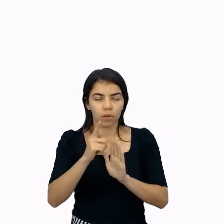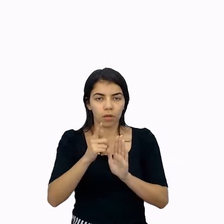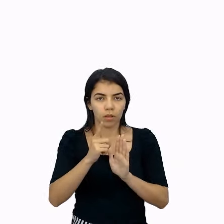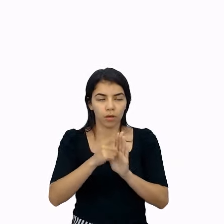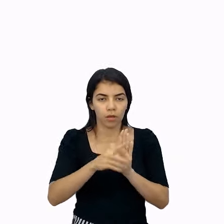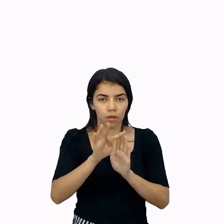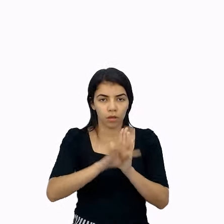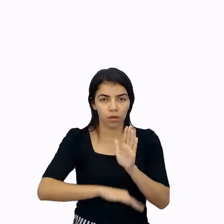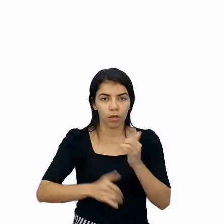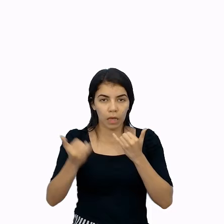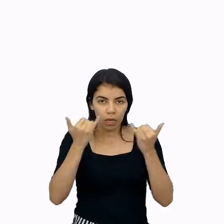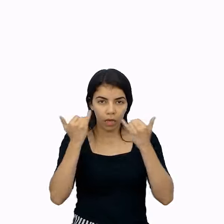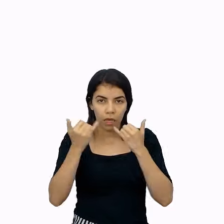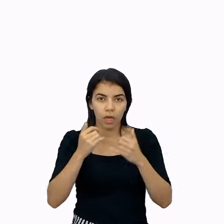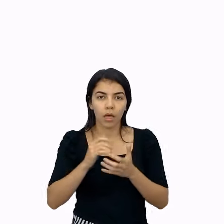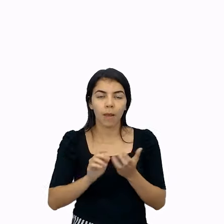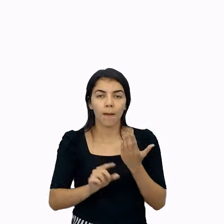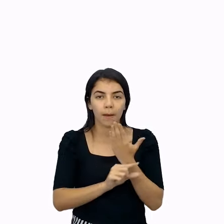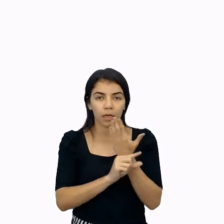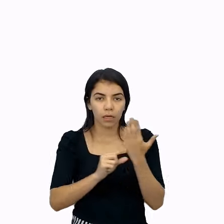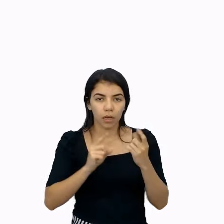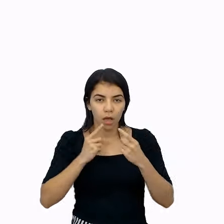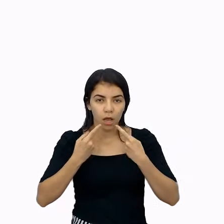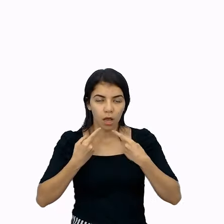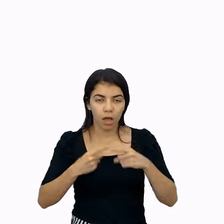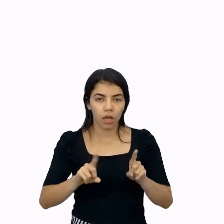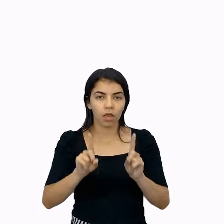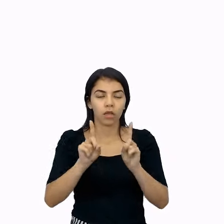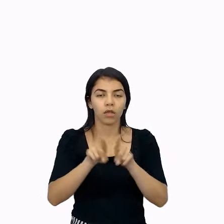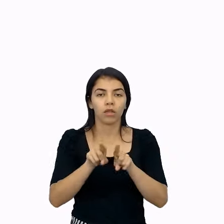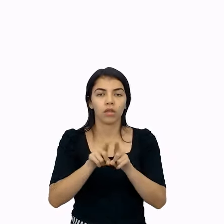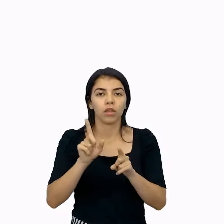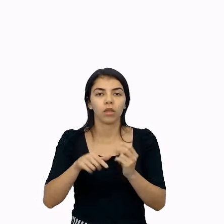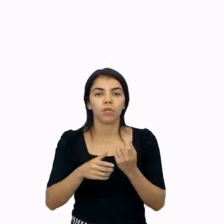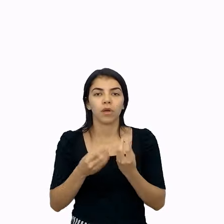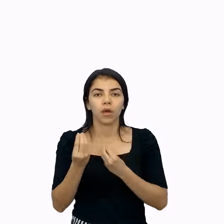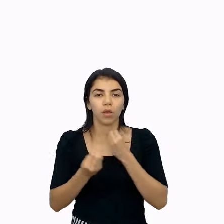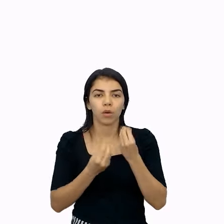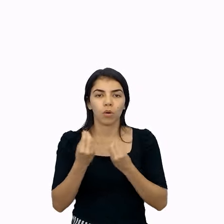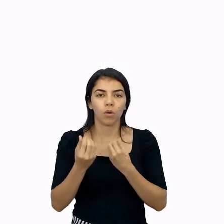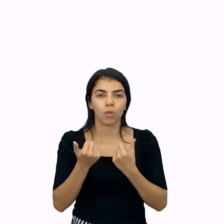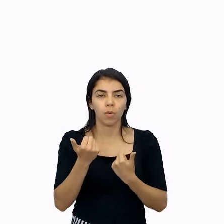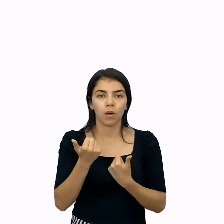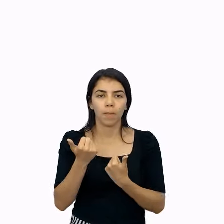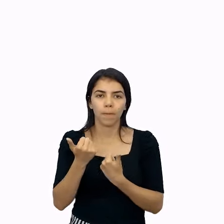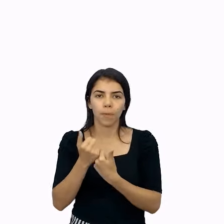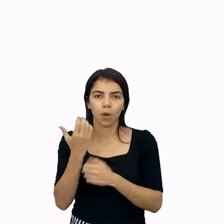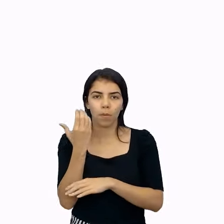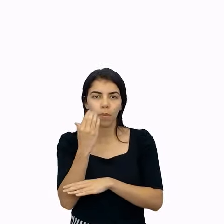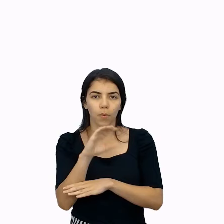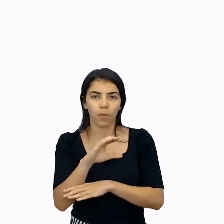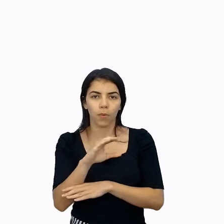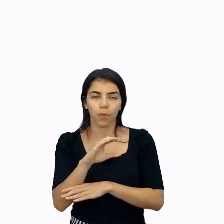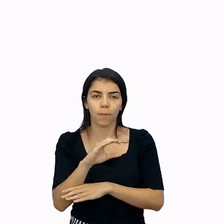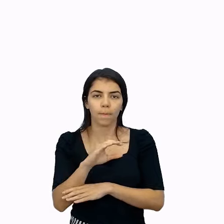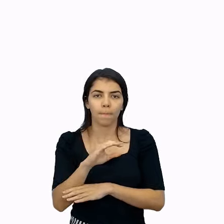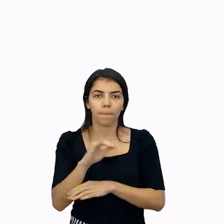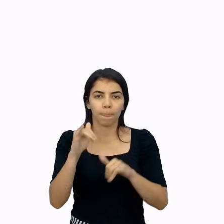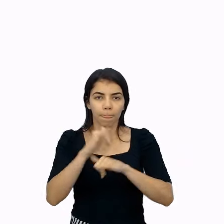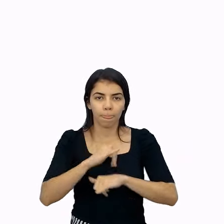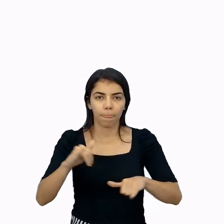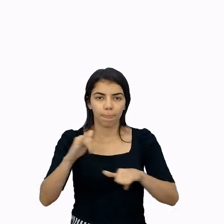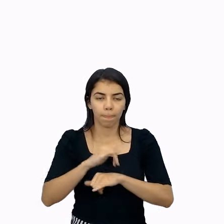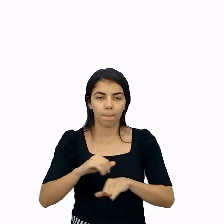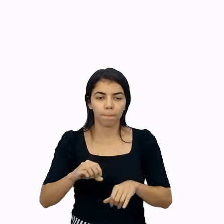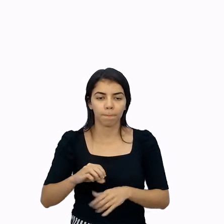um posicionamento crítico do autor, identifica qual é o suporte em que a reportagem circula, Vejam que nós estamos utilizando aqui